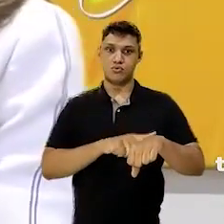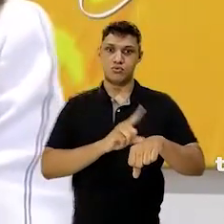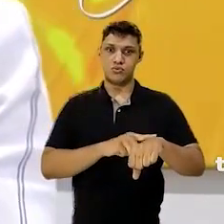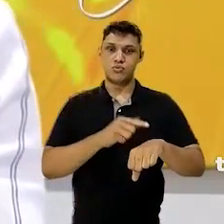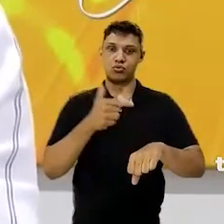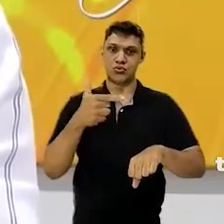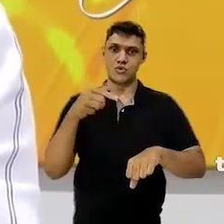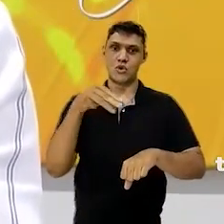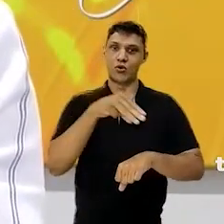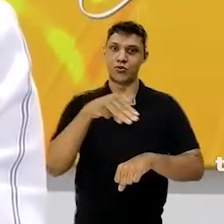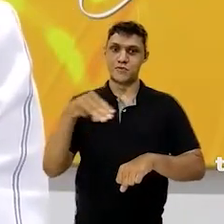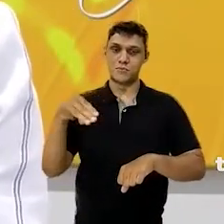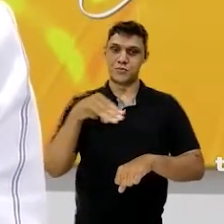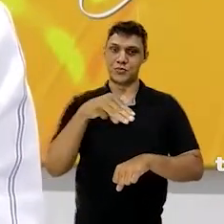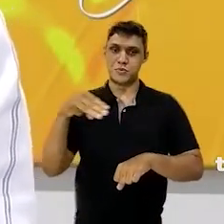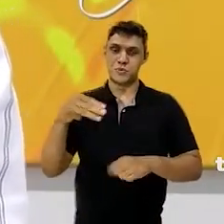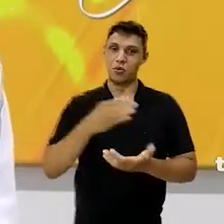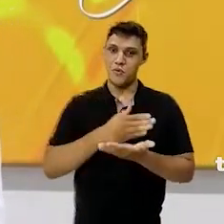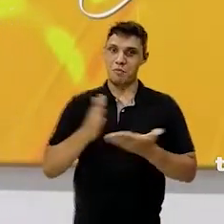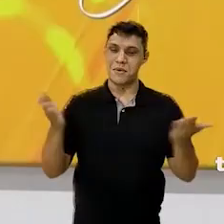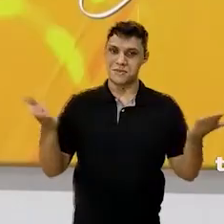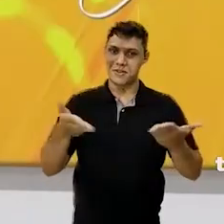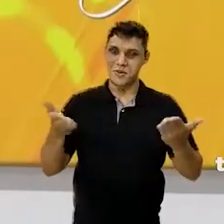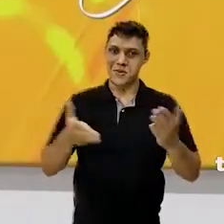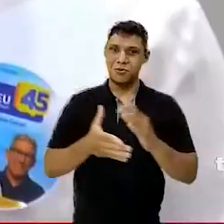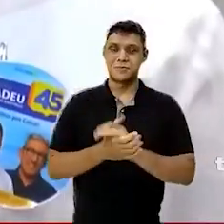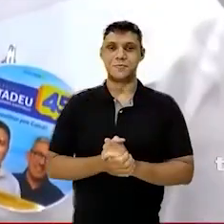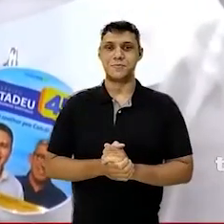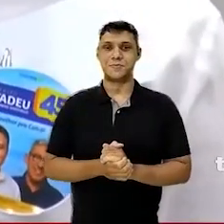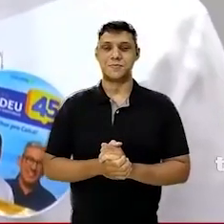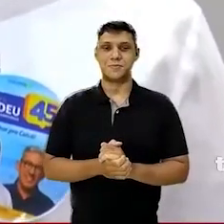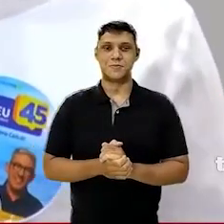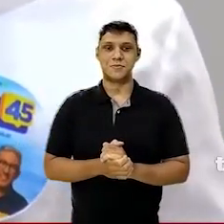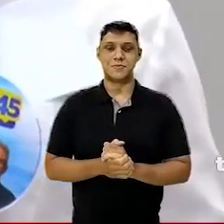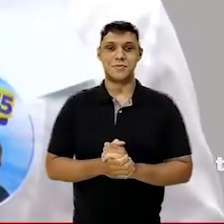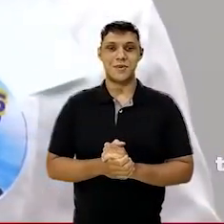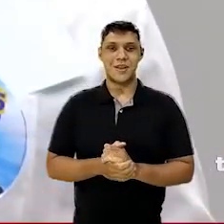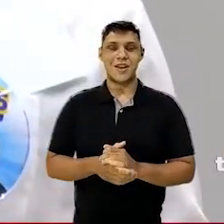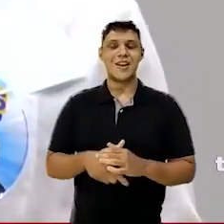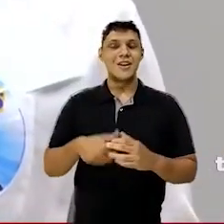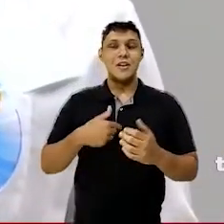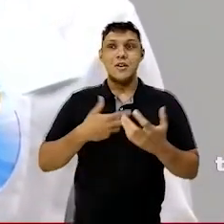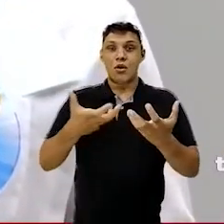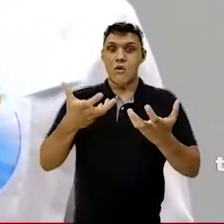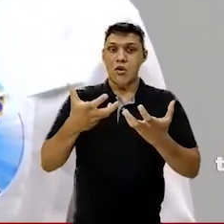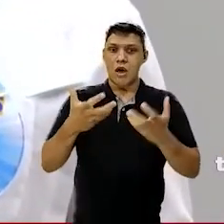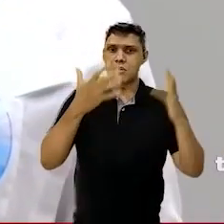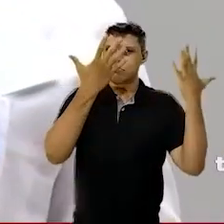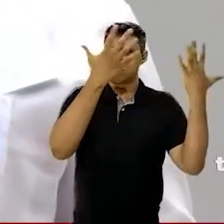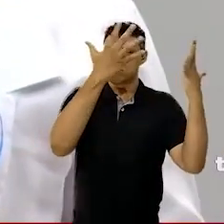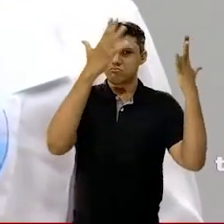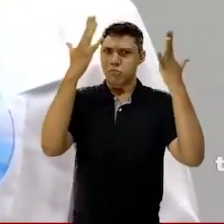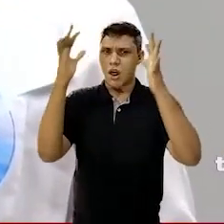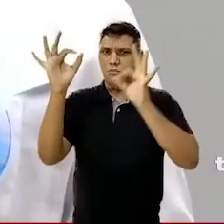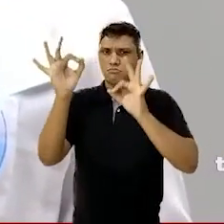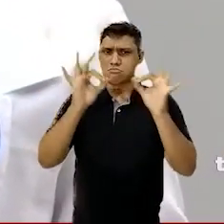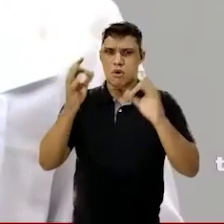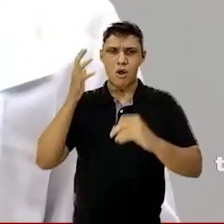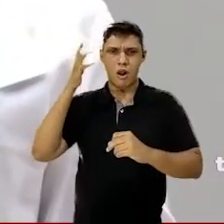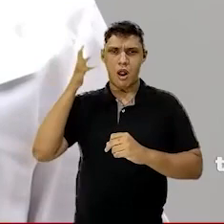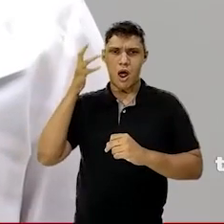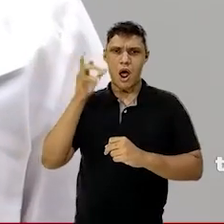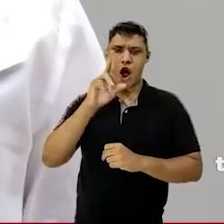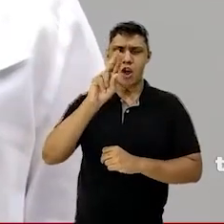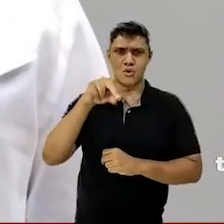2 minutos, que começa agora, candidato. Eu quero parabenizar ao Sistema Rural de Comunicação